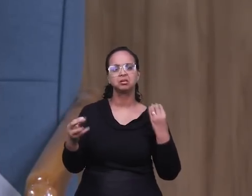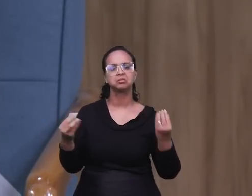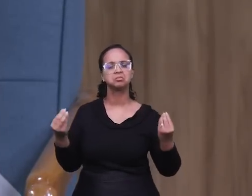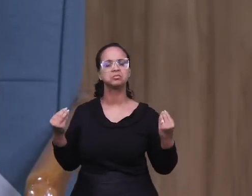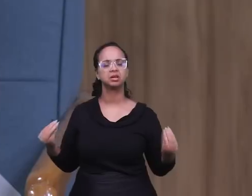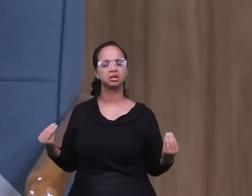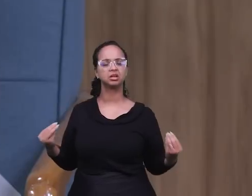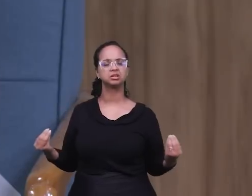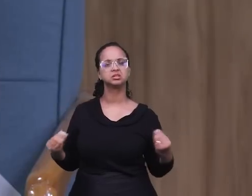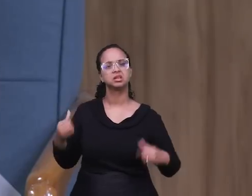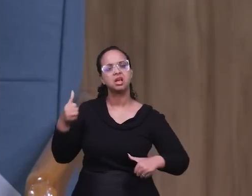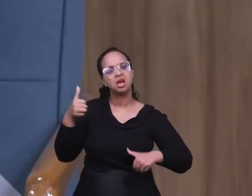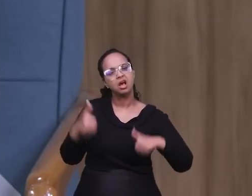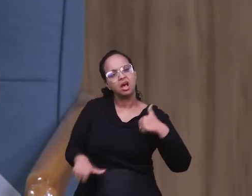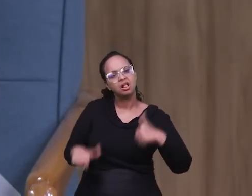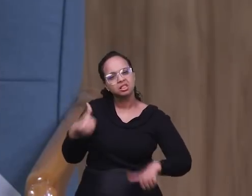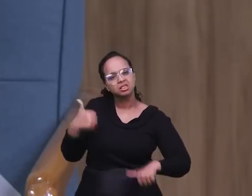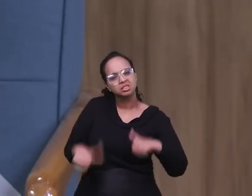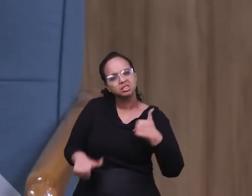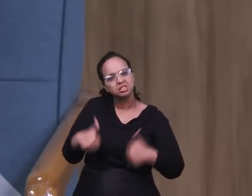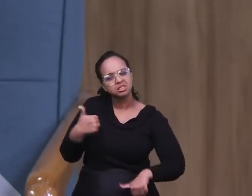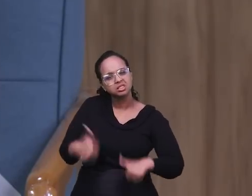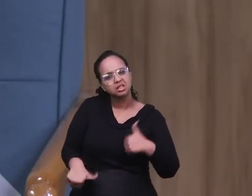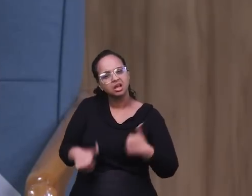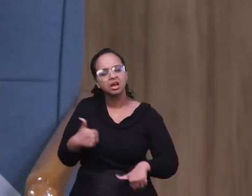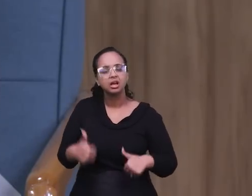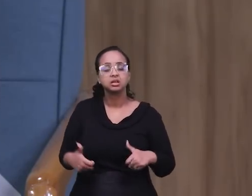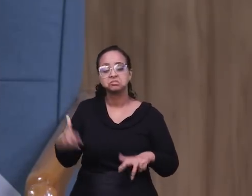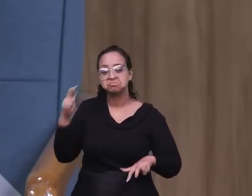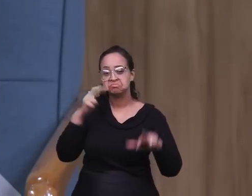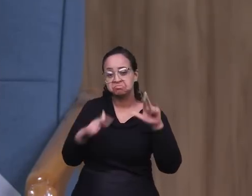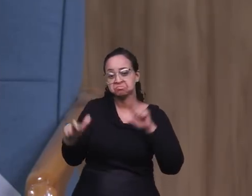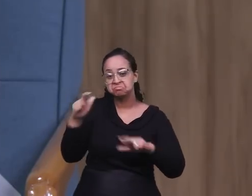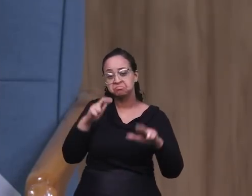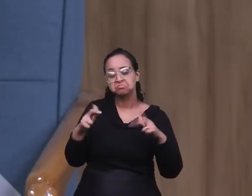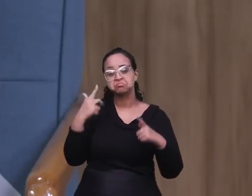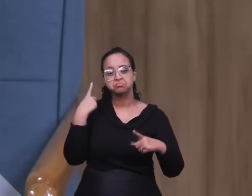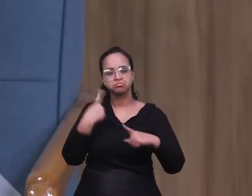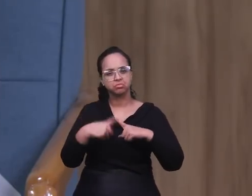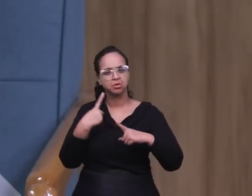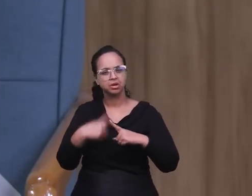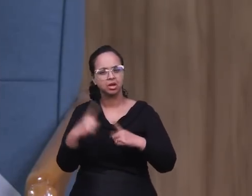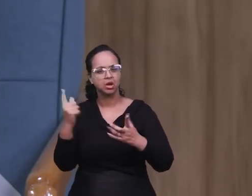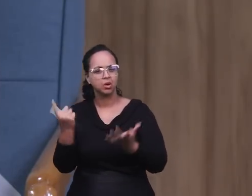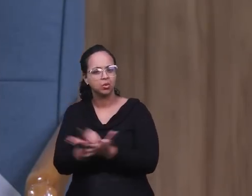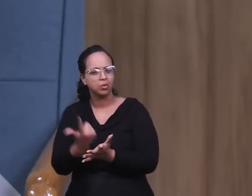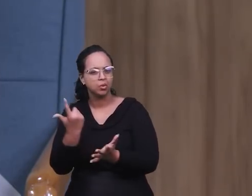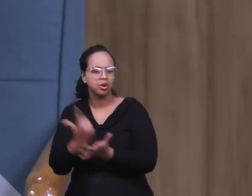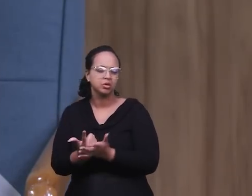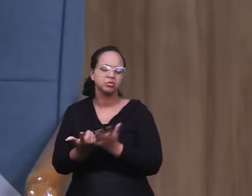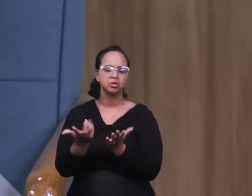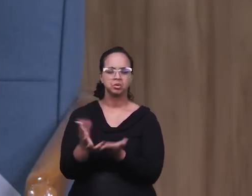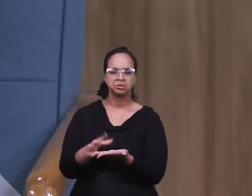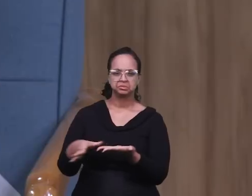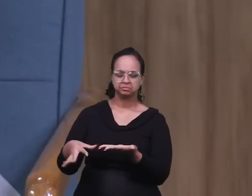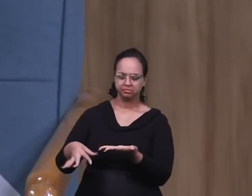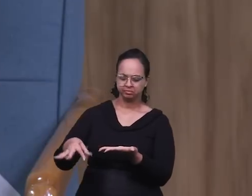A gente fazer essa análise, porque na medida em que o livro